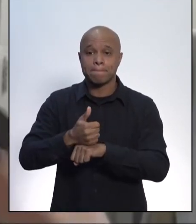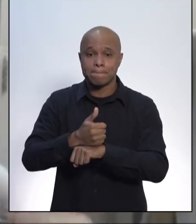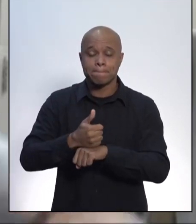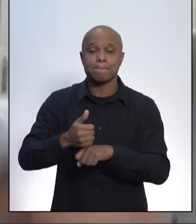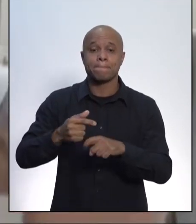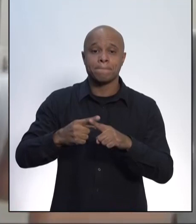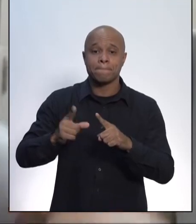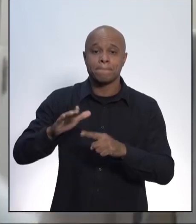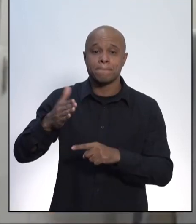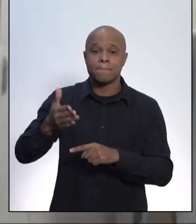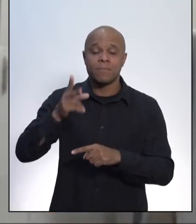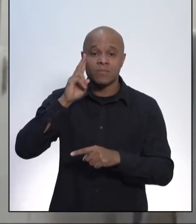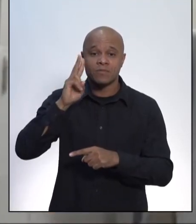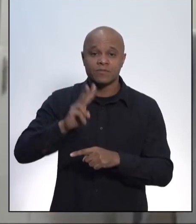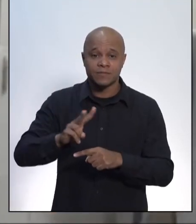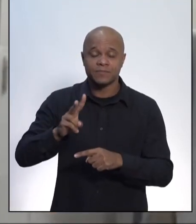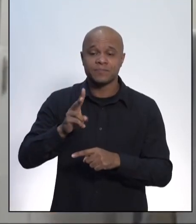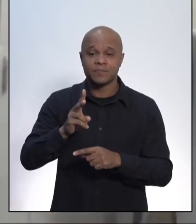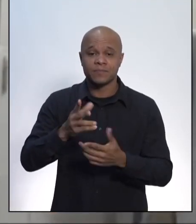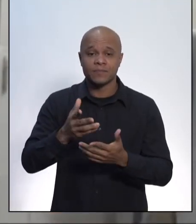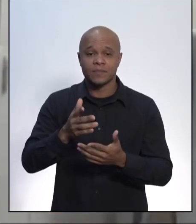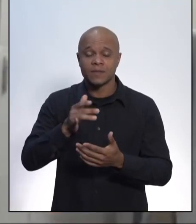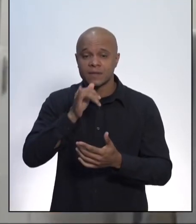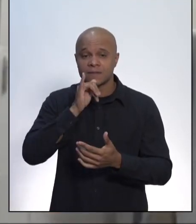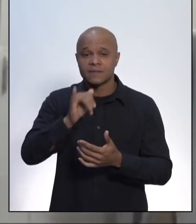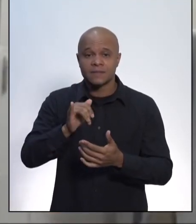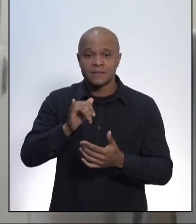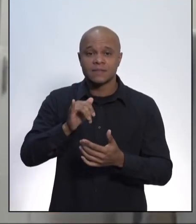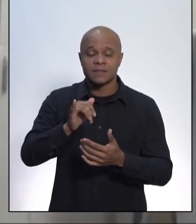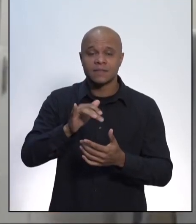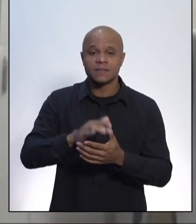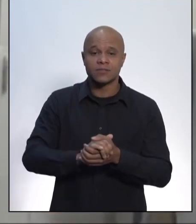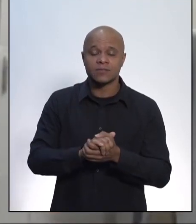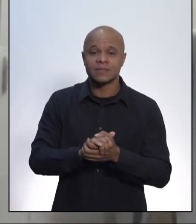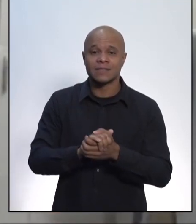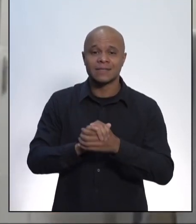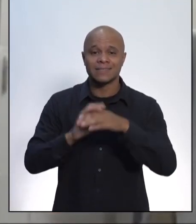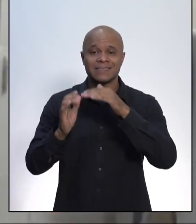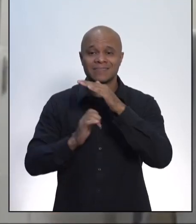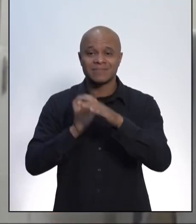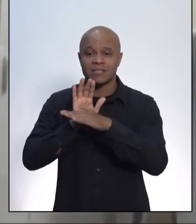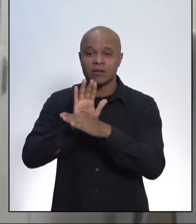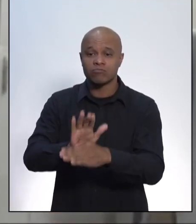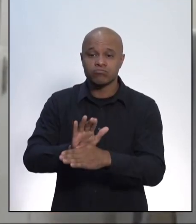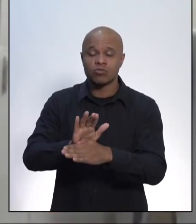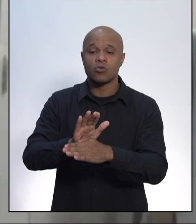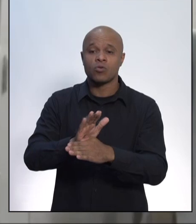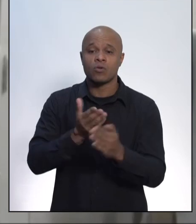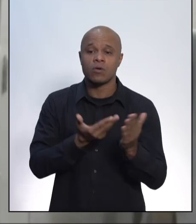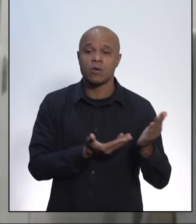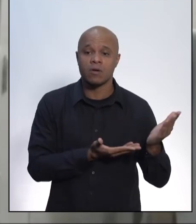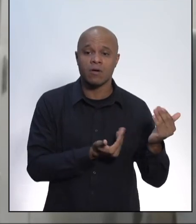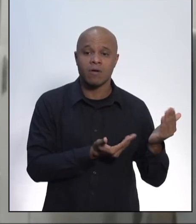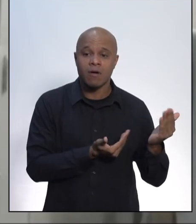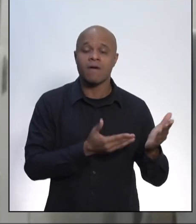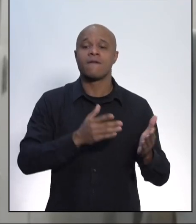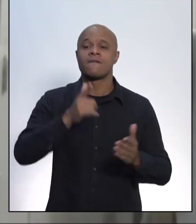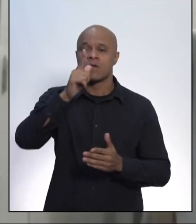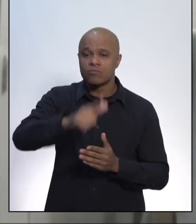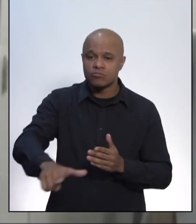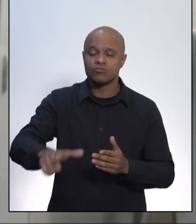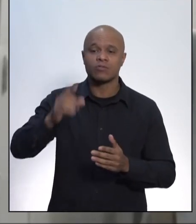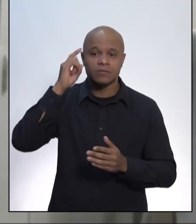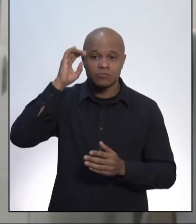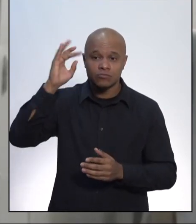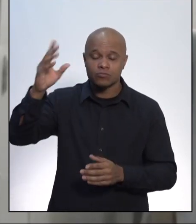gente vê, vou pegar o exemplo, quando a gente vê que o Explicae, por exemplo, está ajudando os jovens a serem protagonistas dos